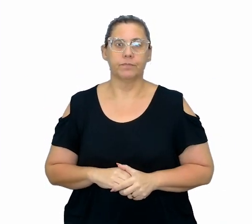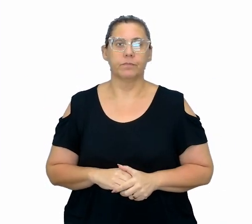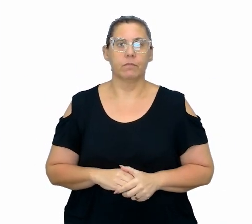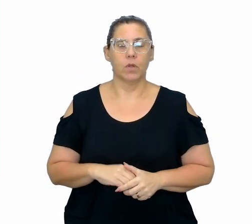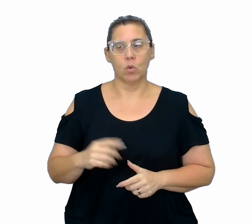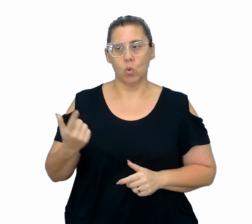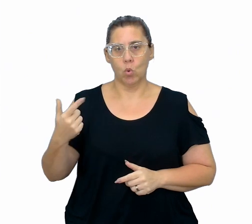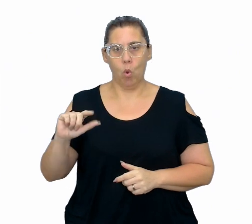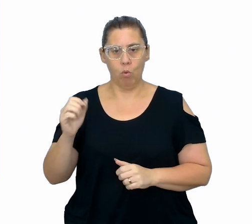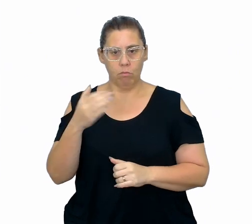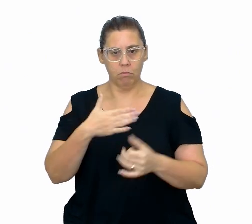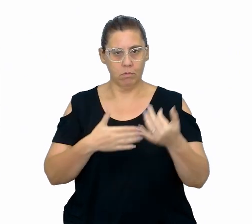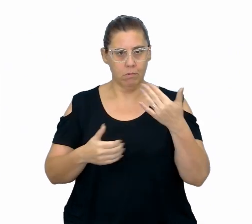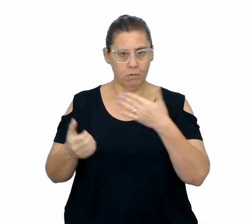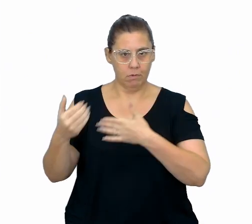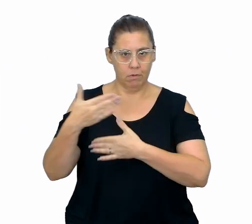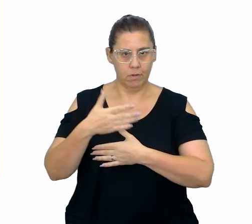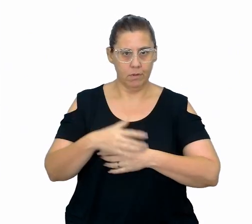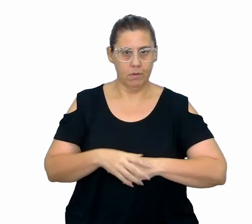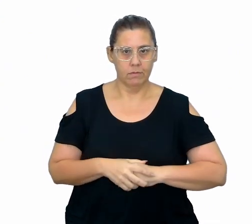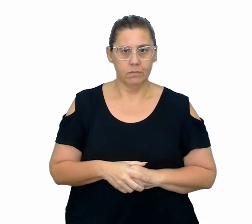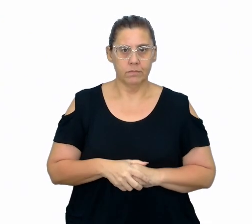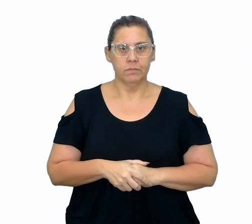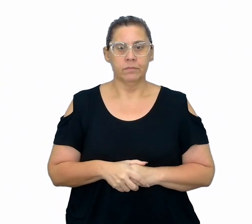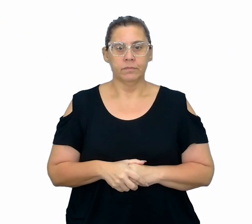No próximo slide,